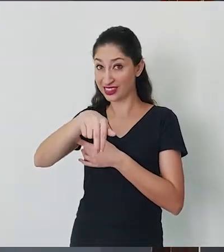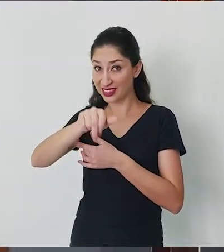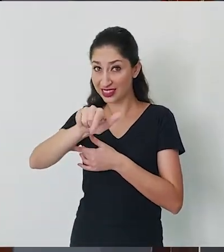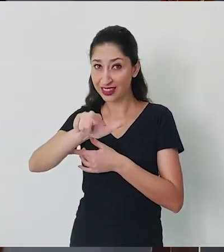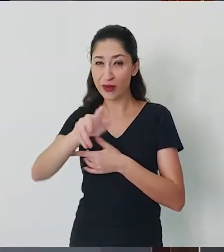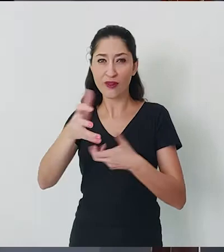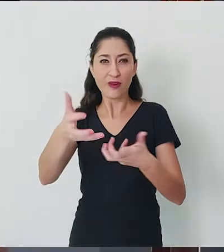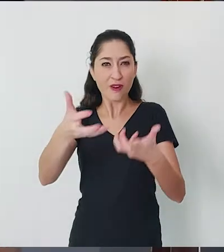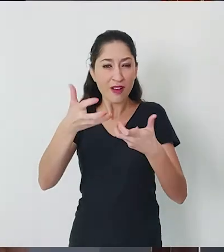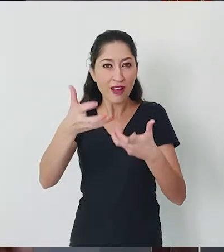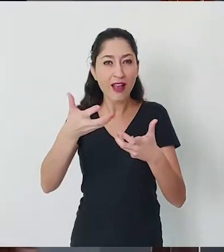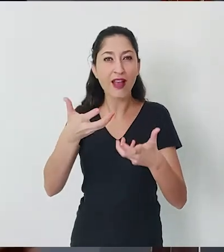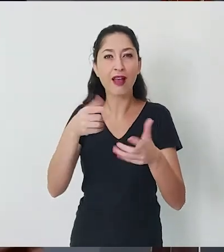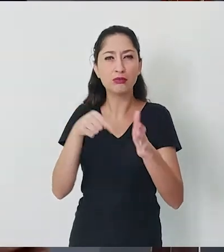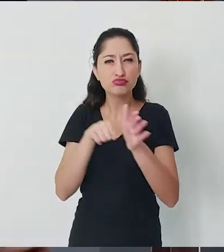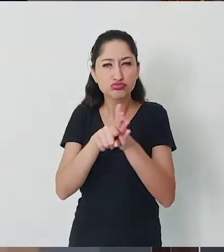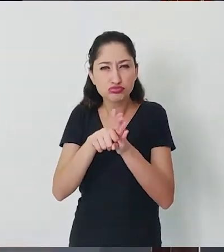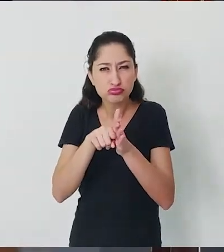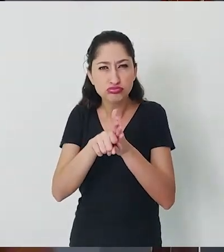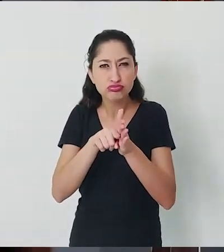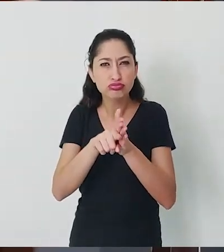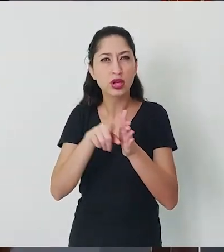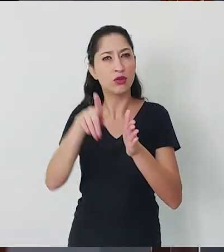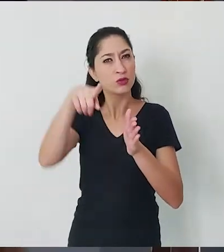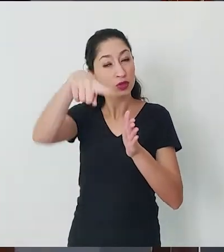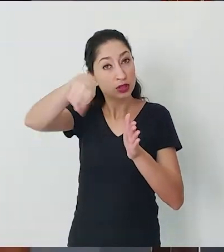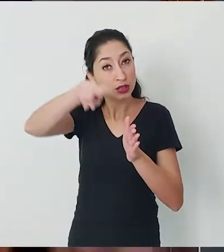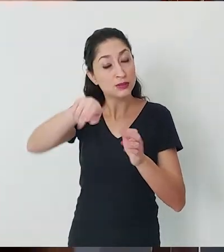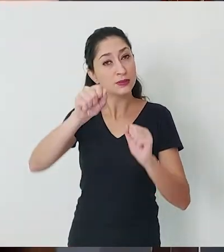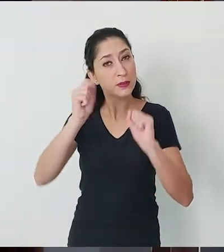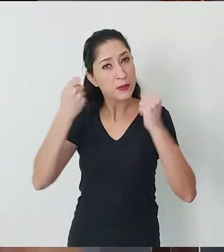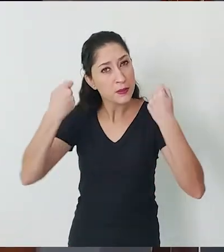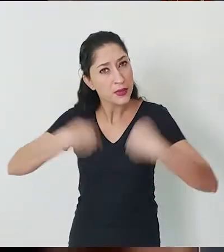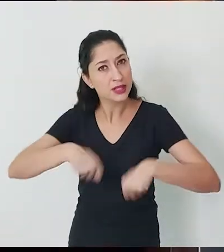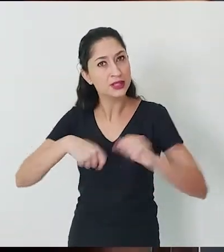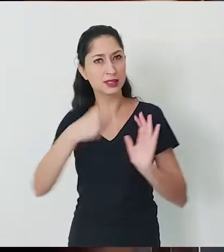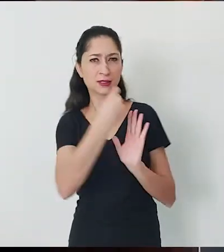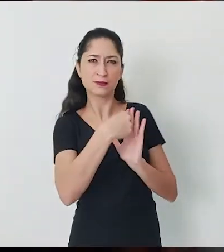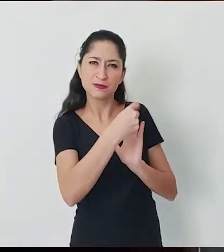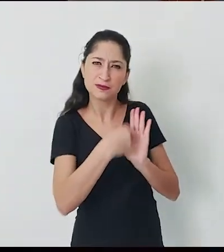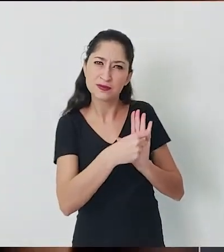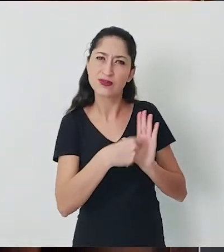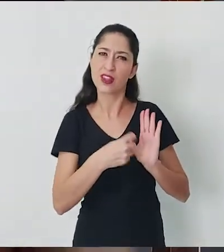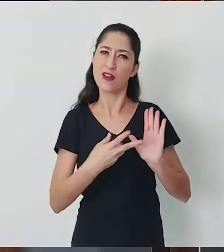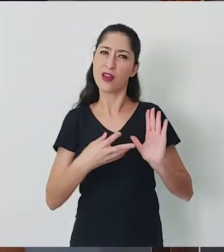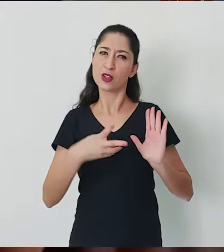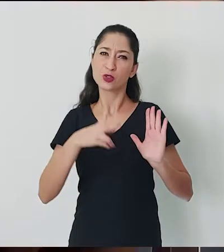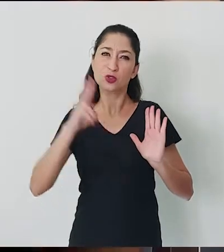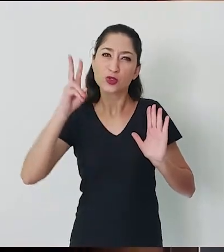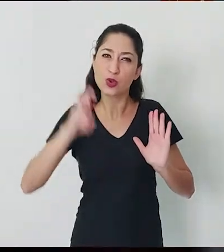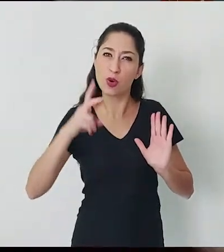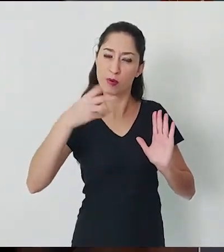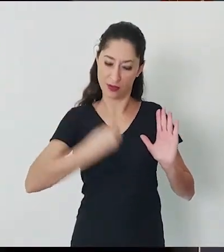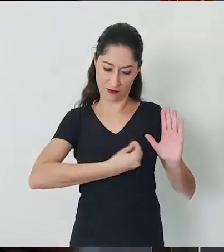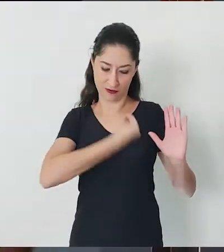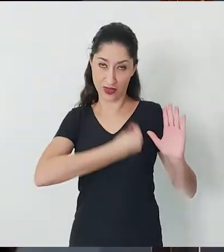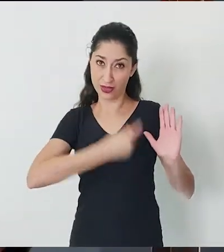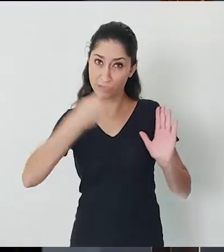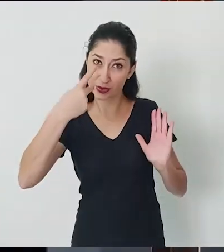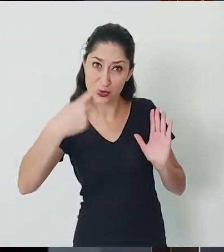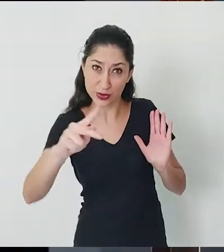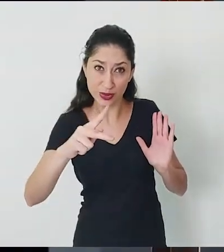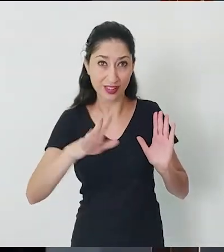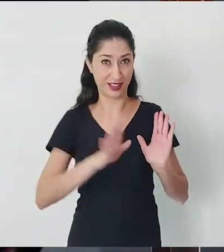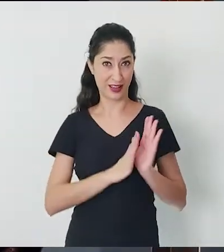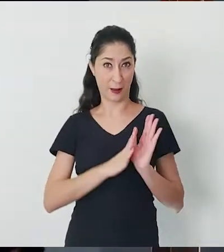marginal e tá a fim de entrar nesse mundo de cabeça, escreva sobre a sua verdade, sobre a sua vivência. A